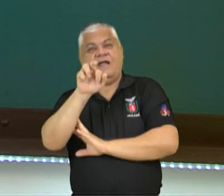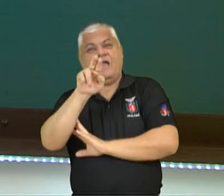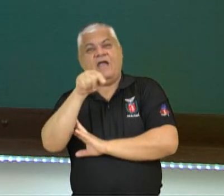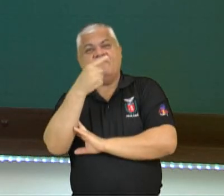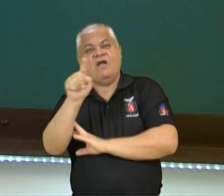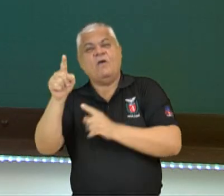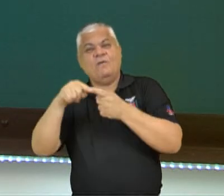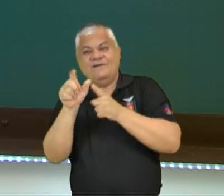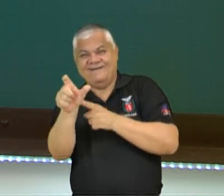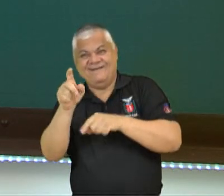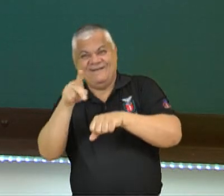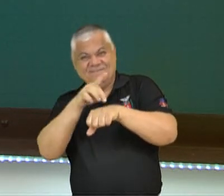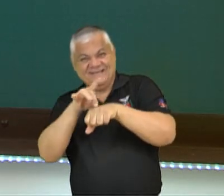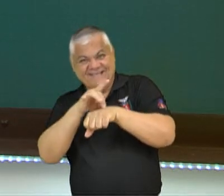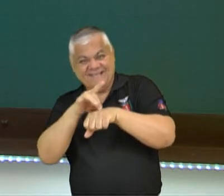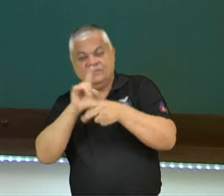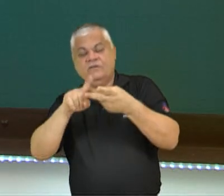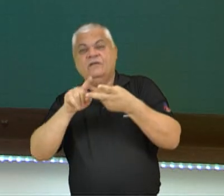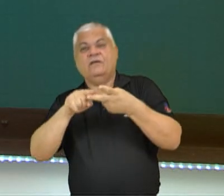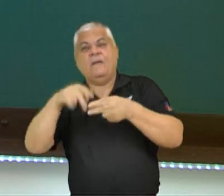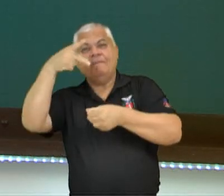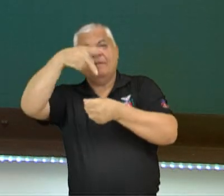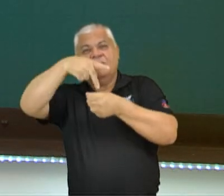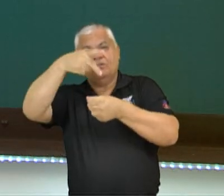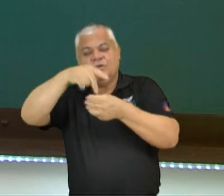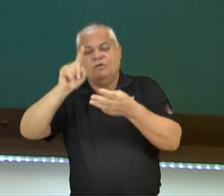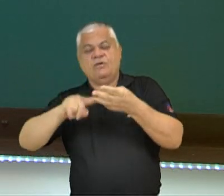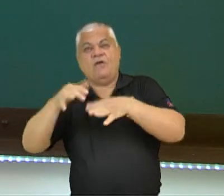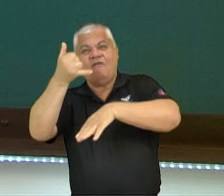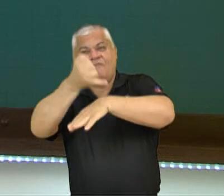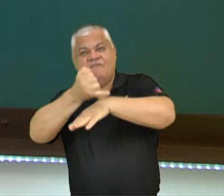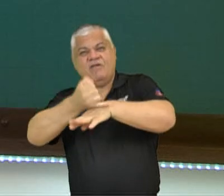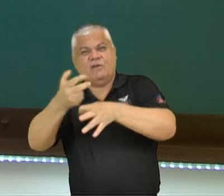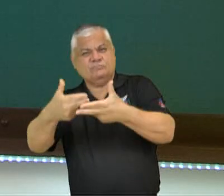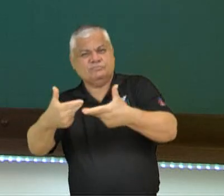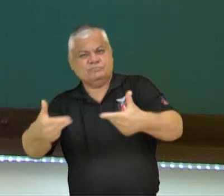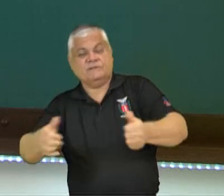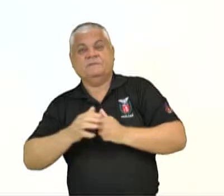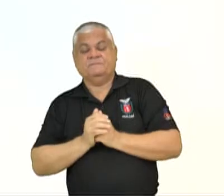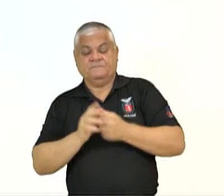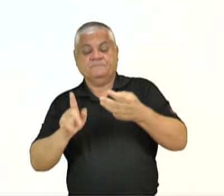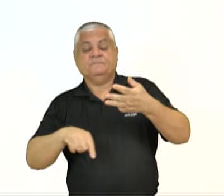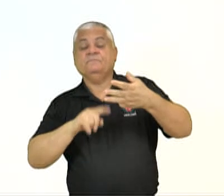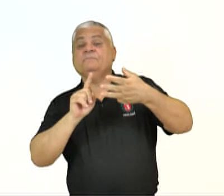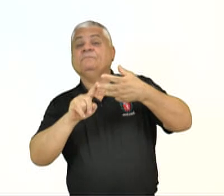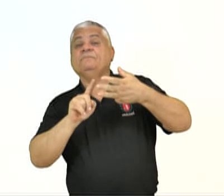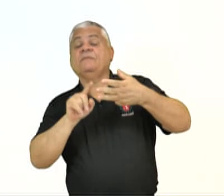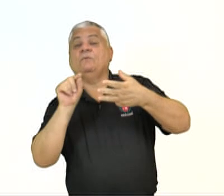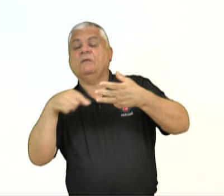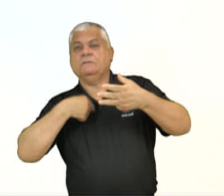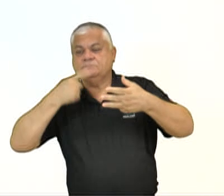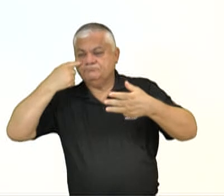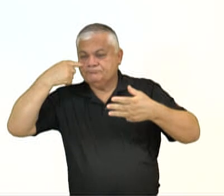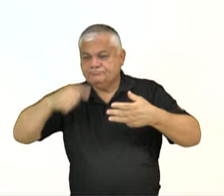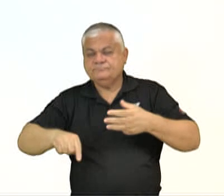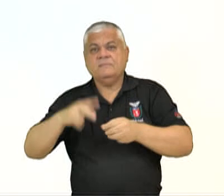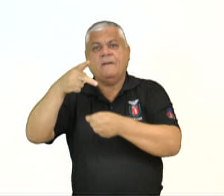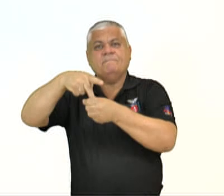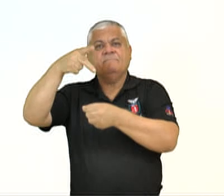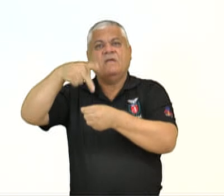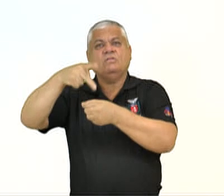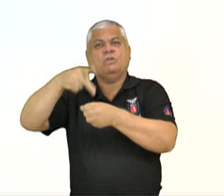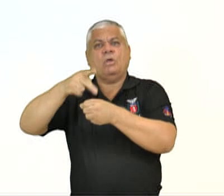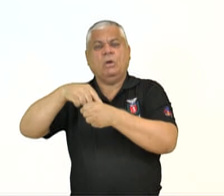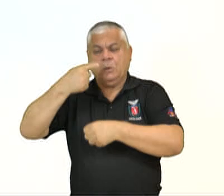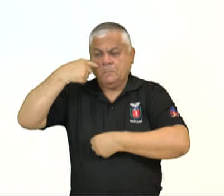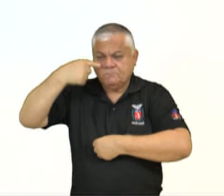petróleo, o ferro e outros recursos naturais, ok? E também a descoberta de petróleo no final